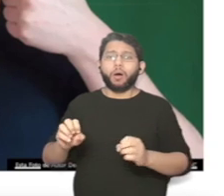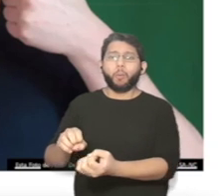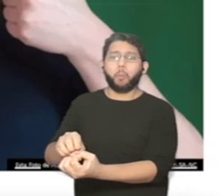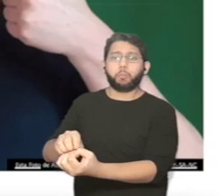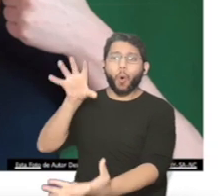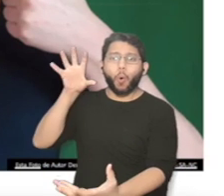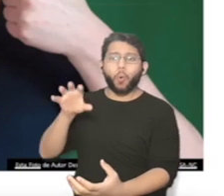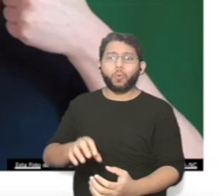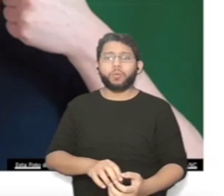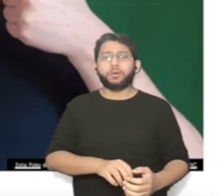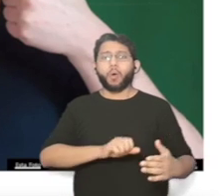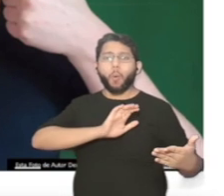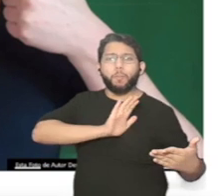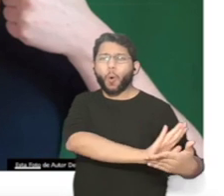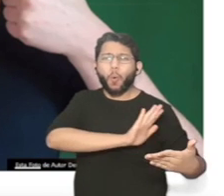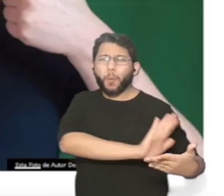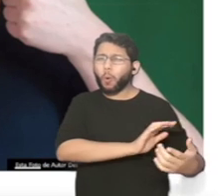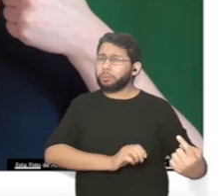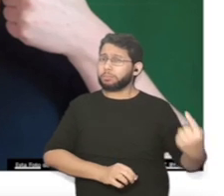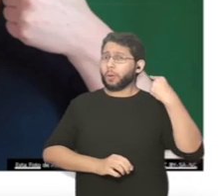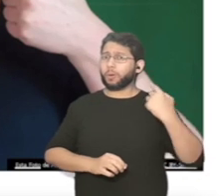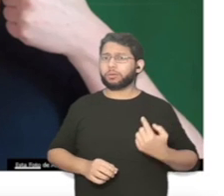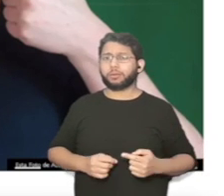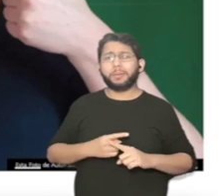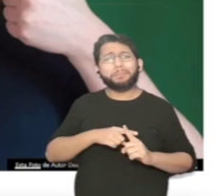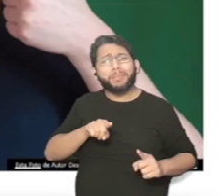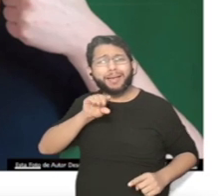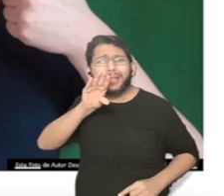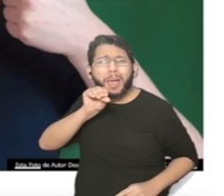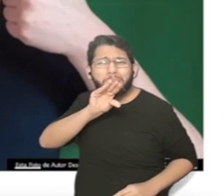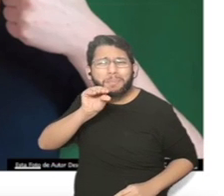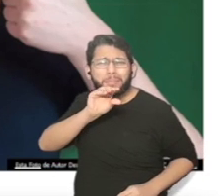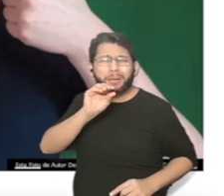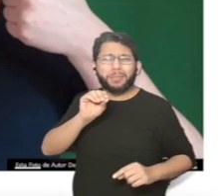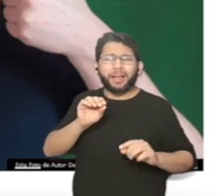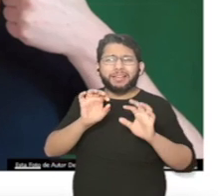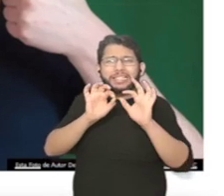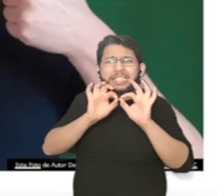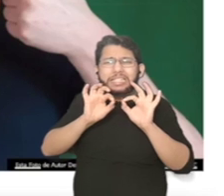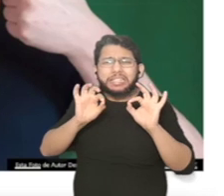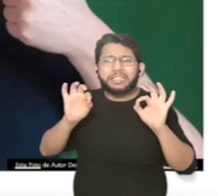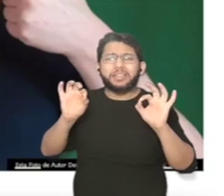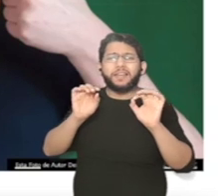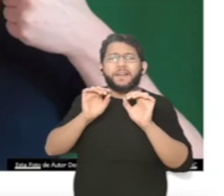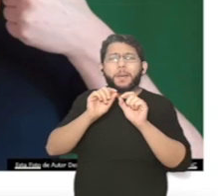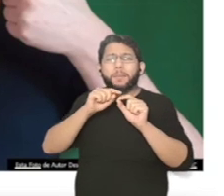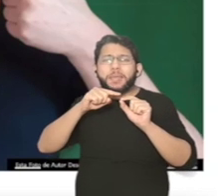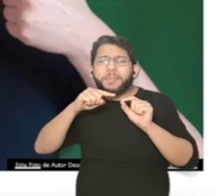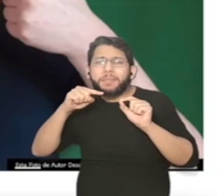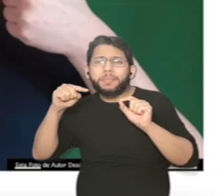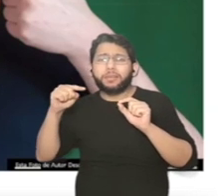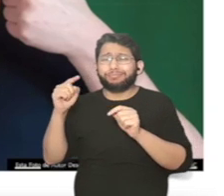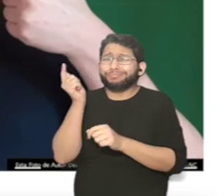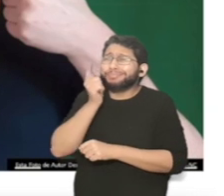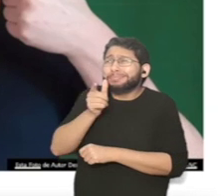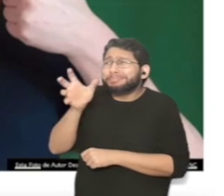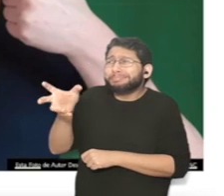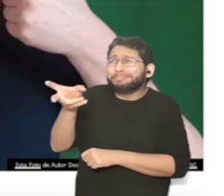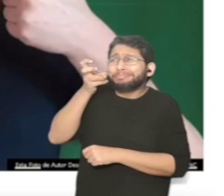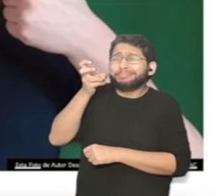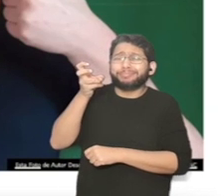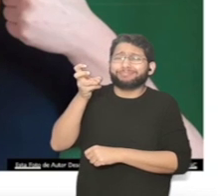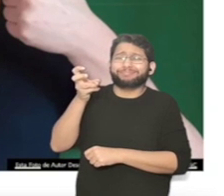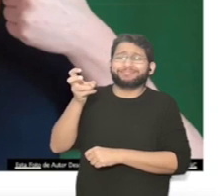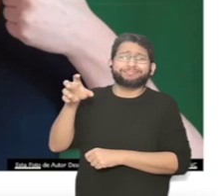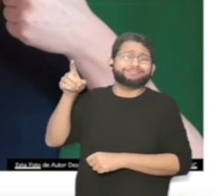caso, eu não tenho nenhuma garantia de que o uso da leitura labial vai estar me dando vantagem sobre a língua de sinais, se a